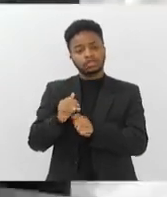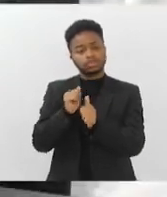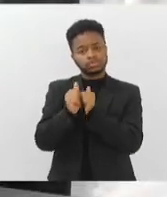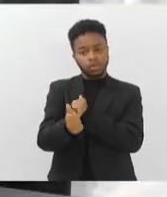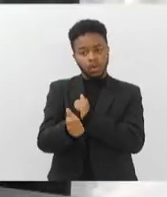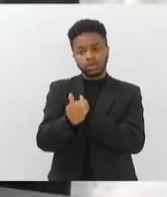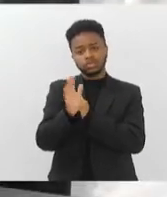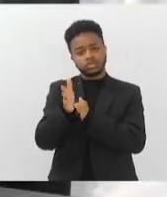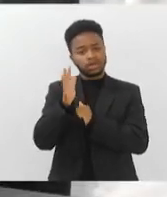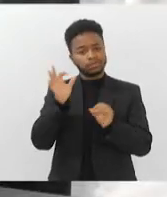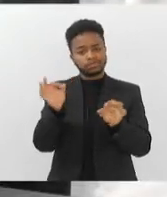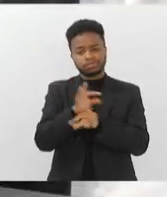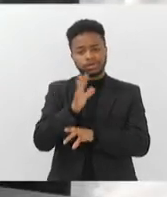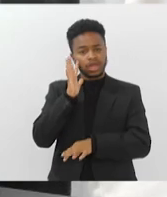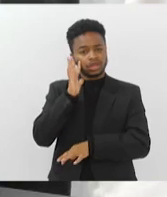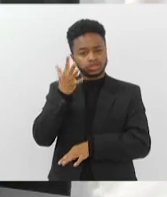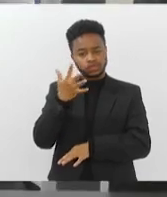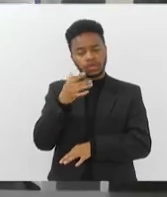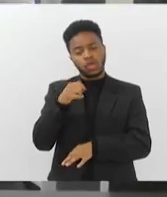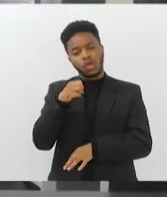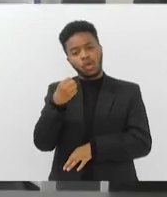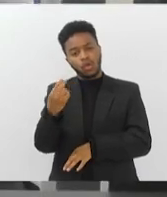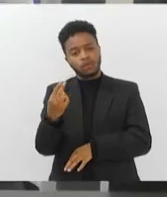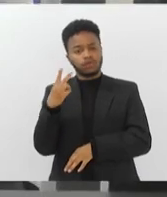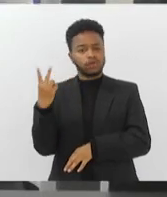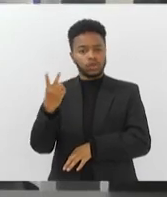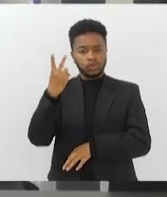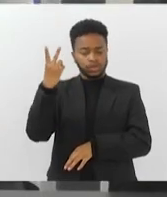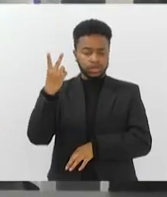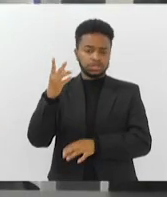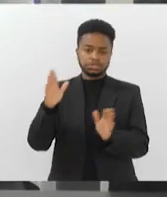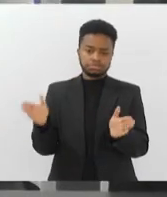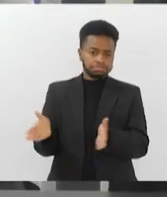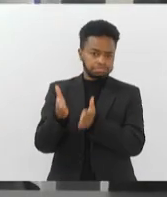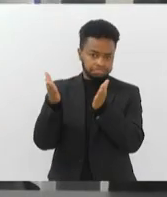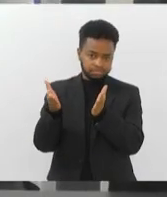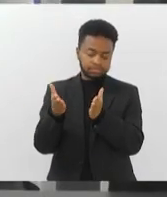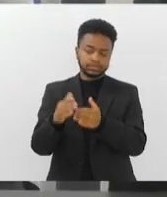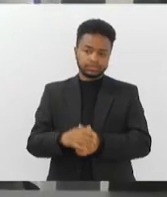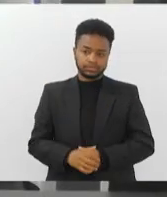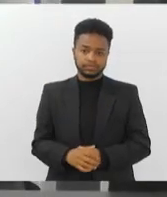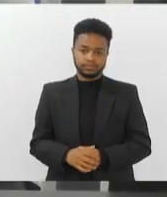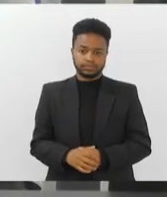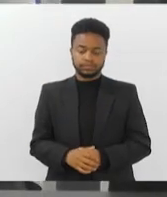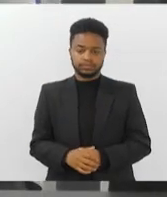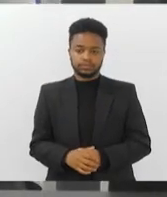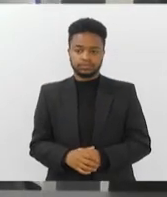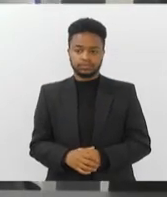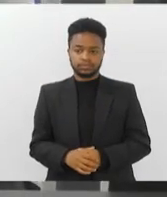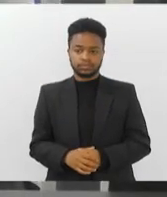está resolvido. Reconhece a prática. Reconhece, incentiva.